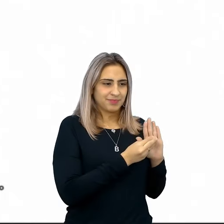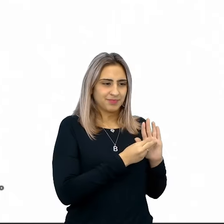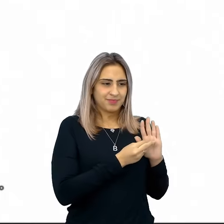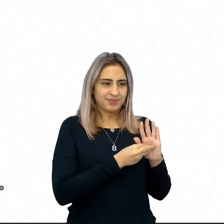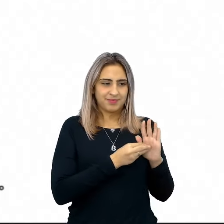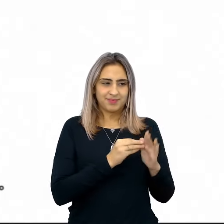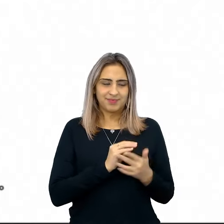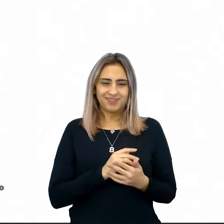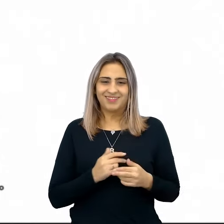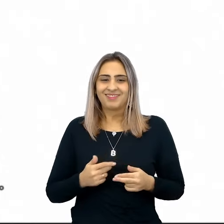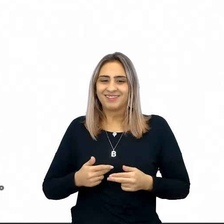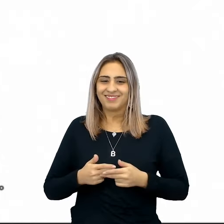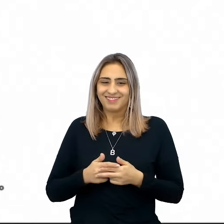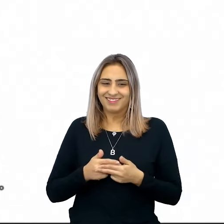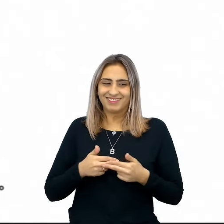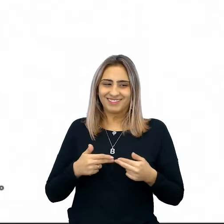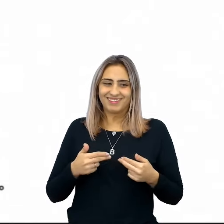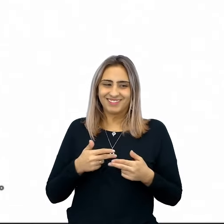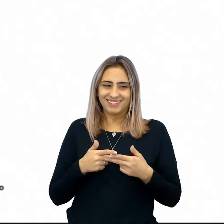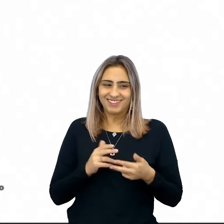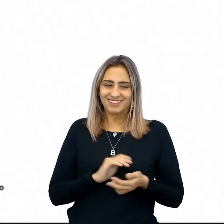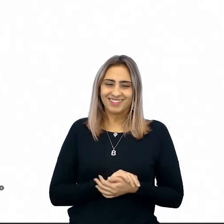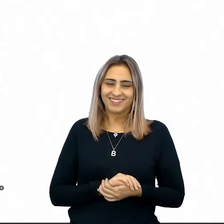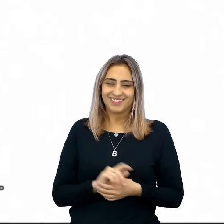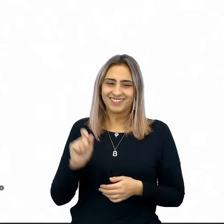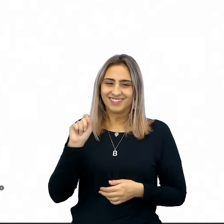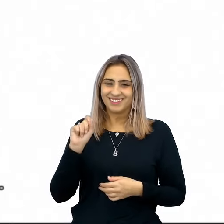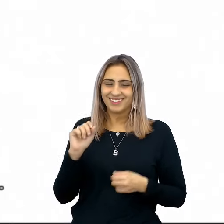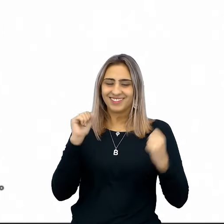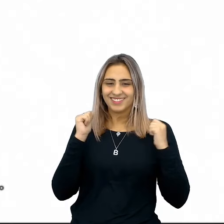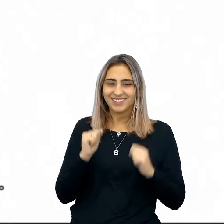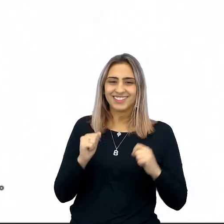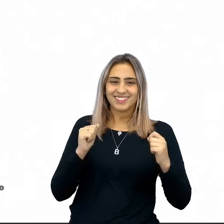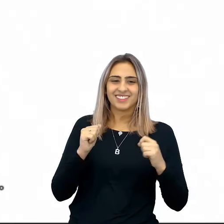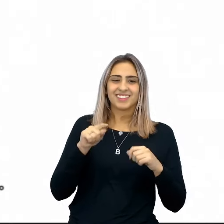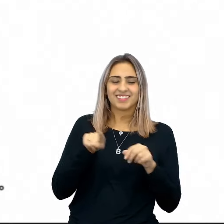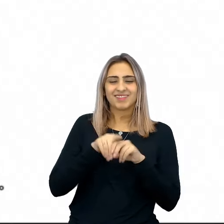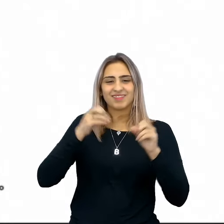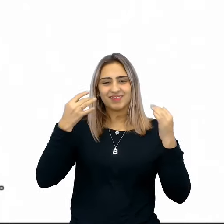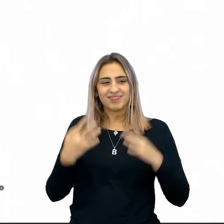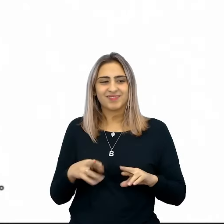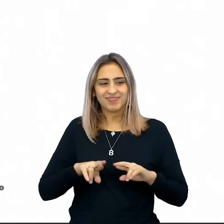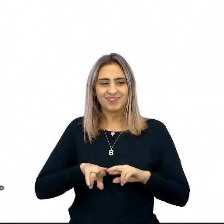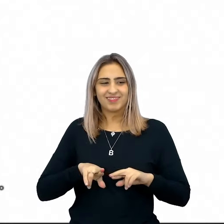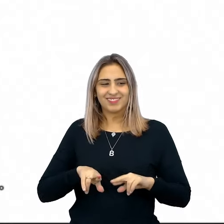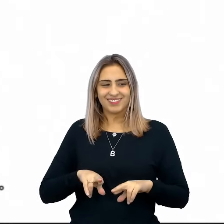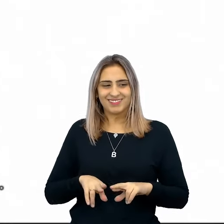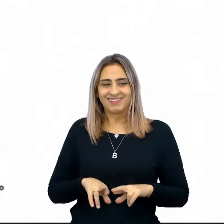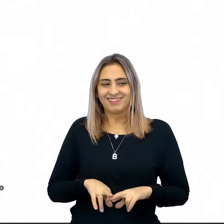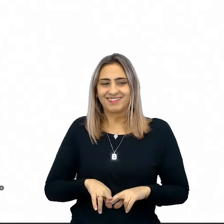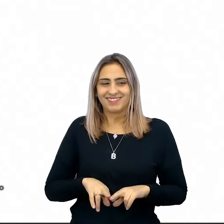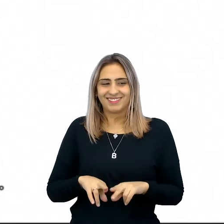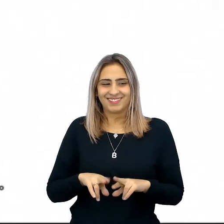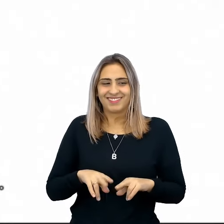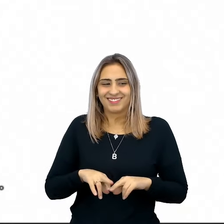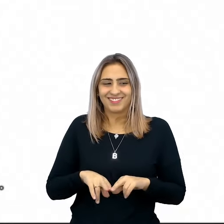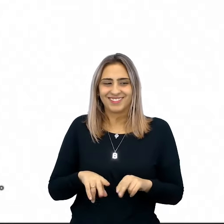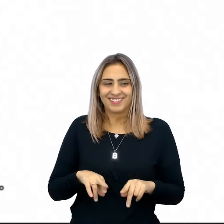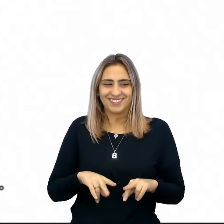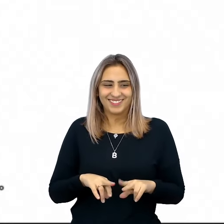a da AP, o que pode implicar também em uma certa dificuldade na hora de realizar